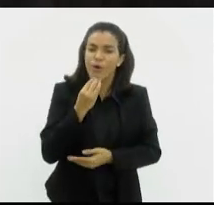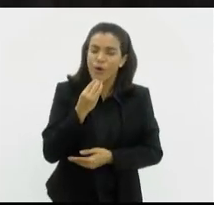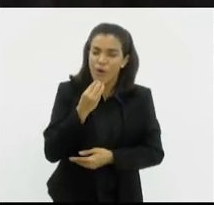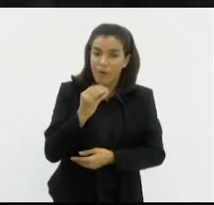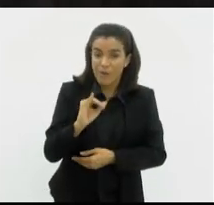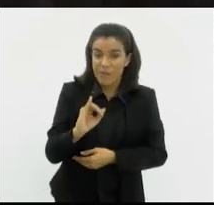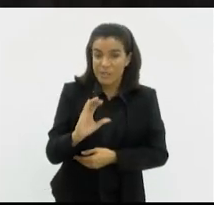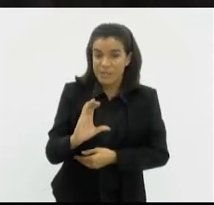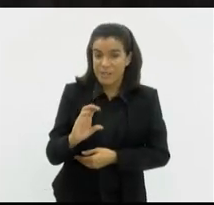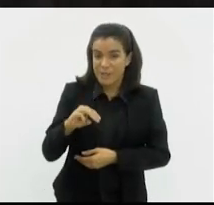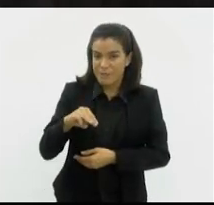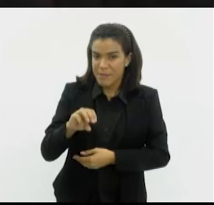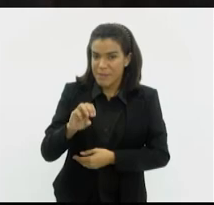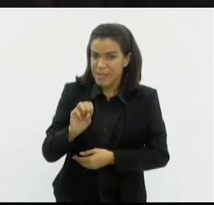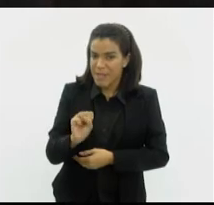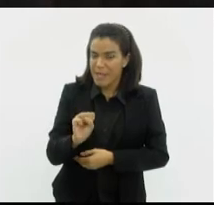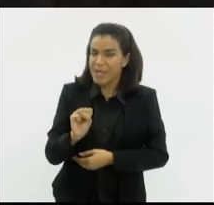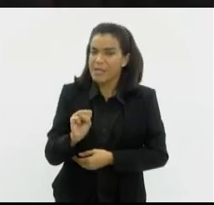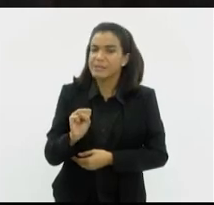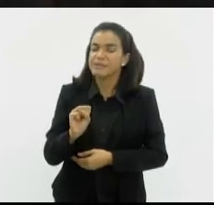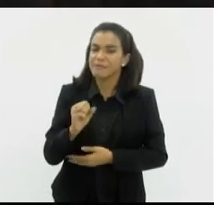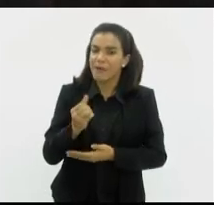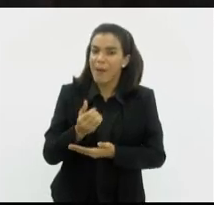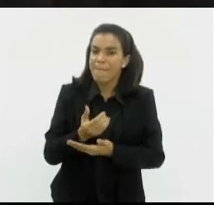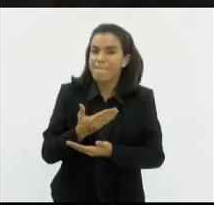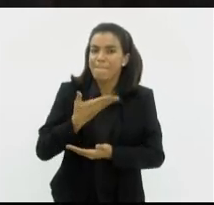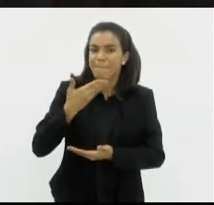ICMS crescerá ainda mais do que isso.